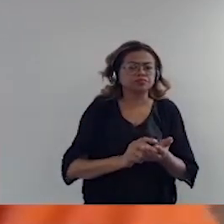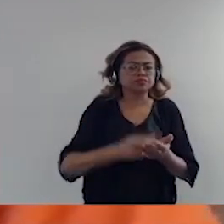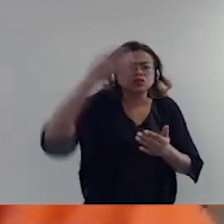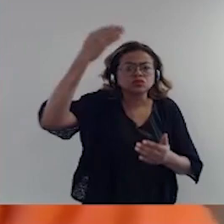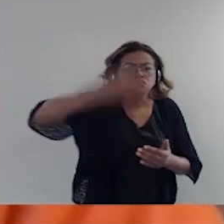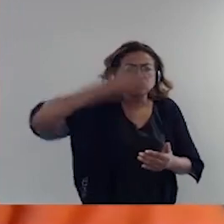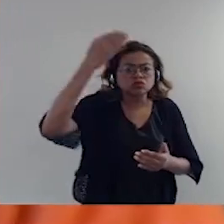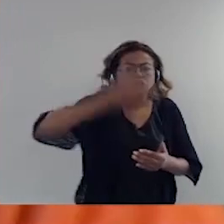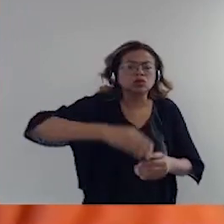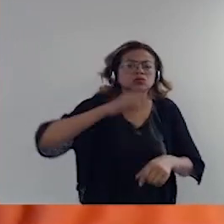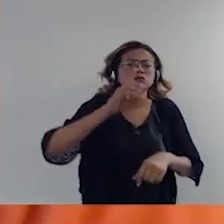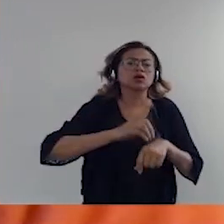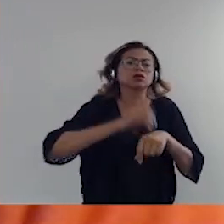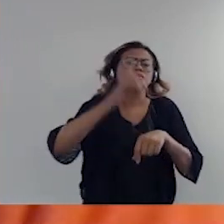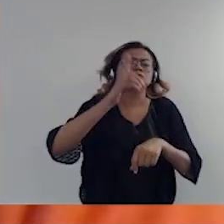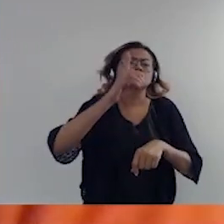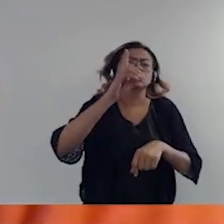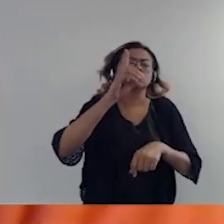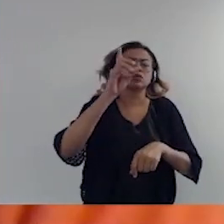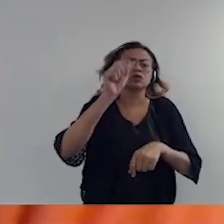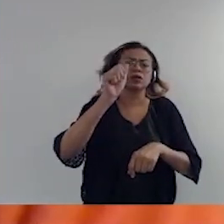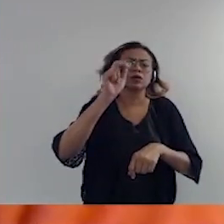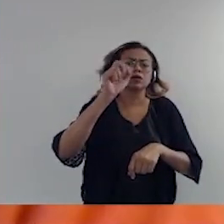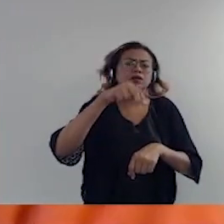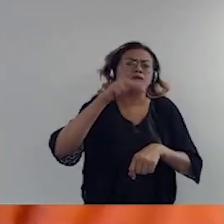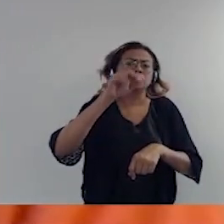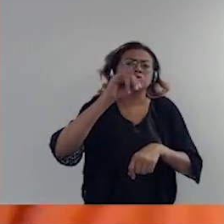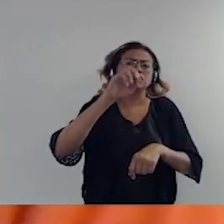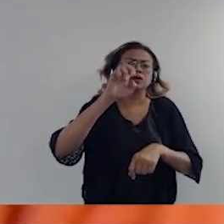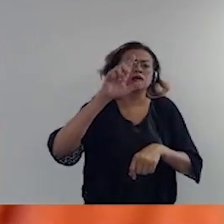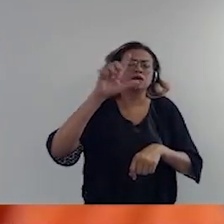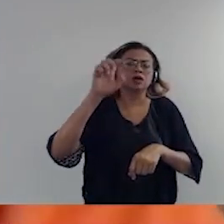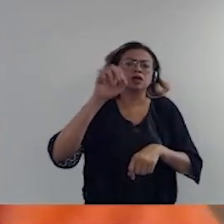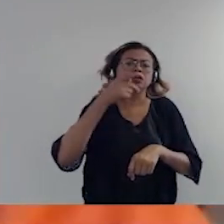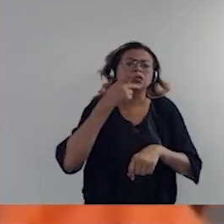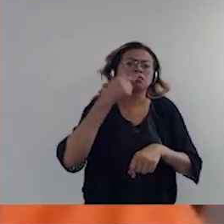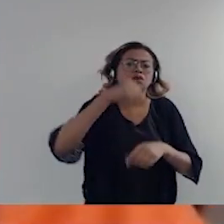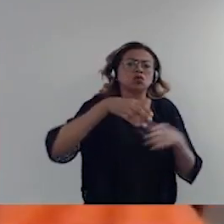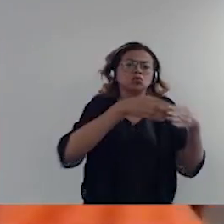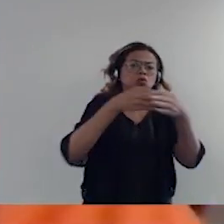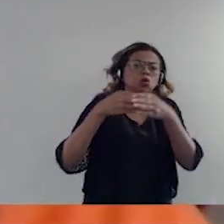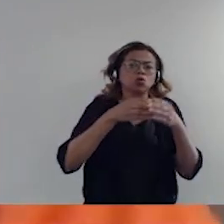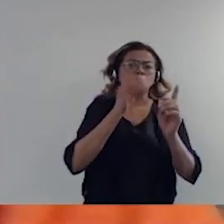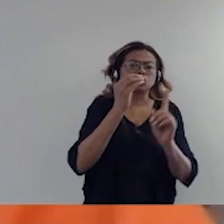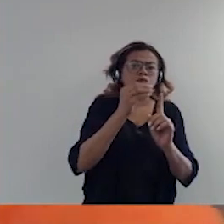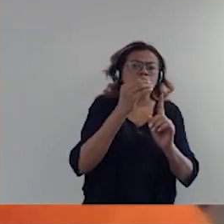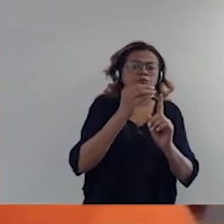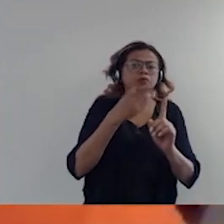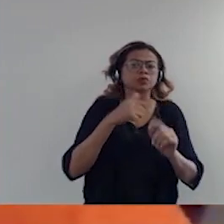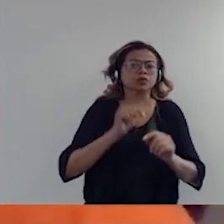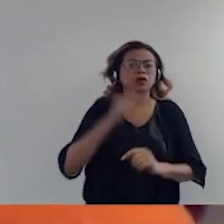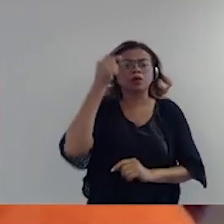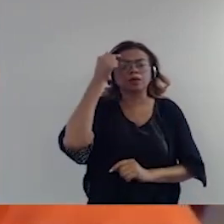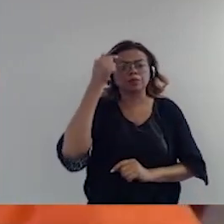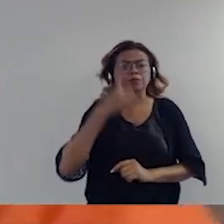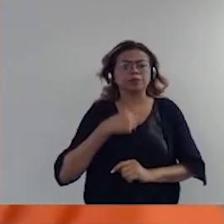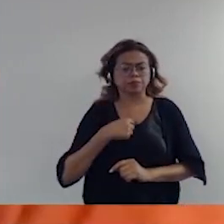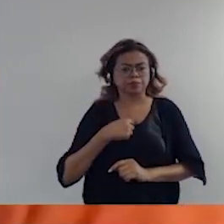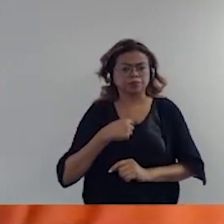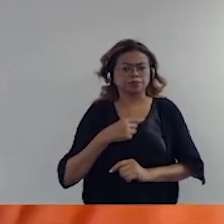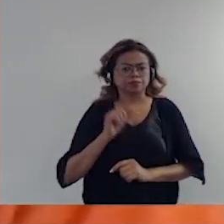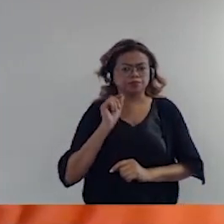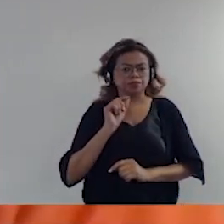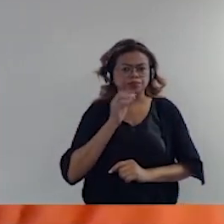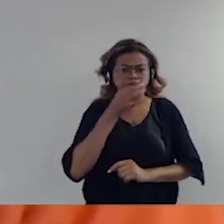diante do que a doutora Daniele falou sobre vulnerabilidade, sobre grupos vulneráveis, eu penso